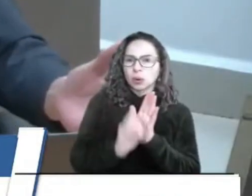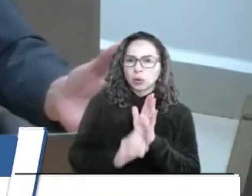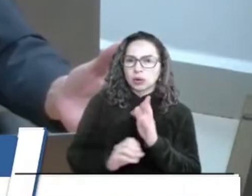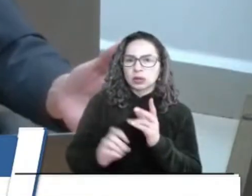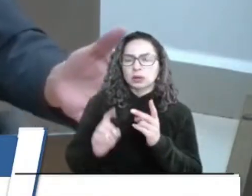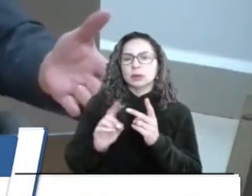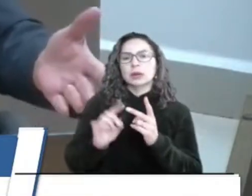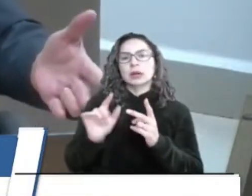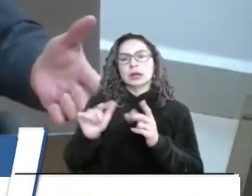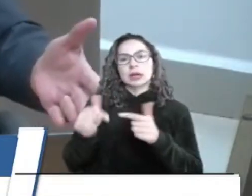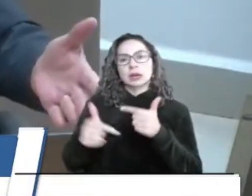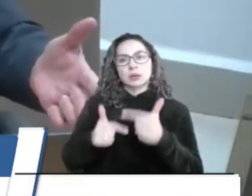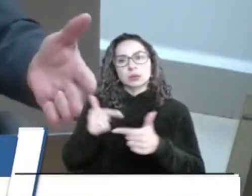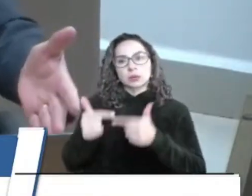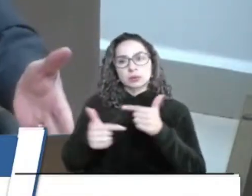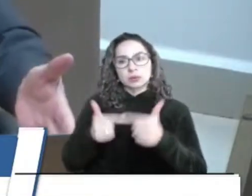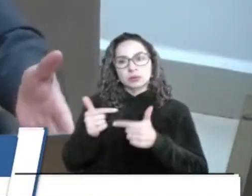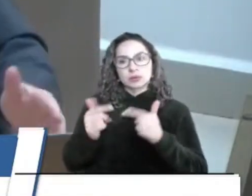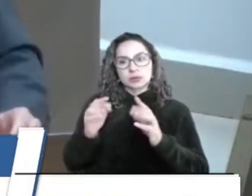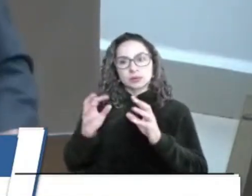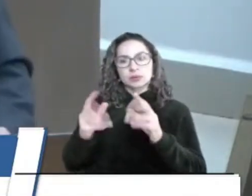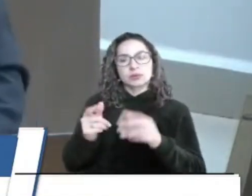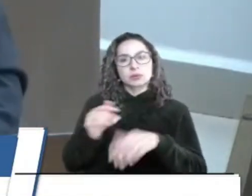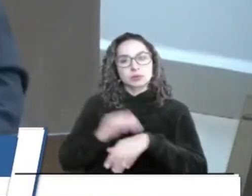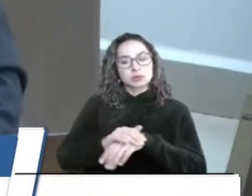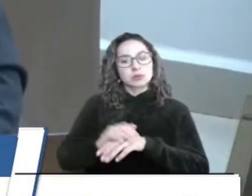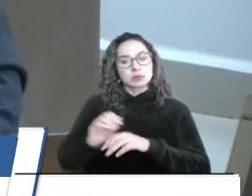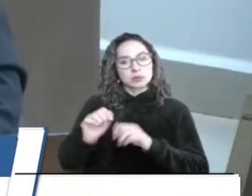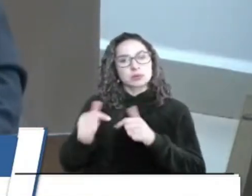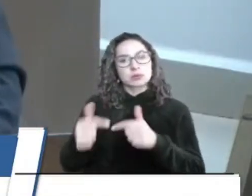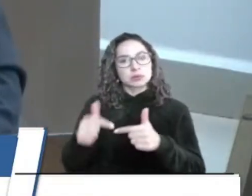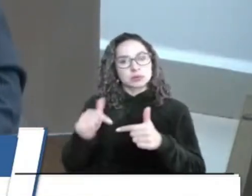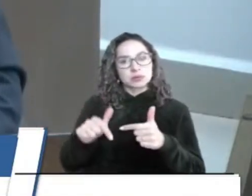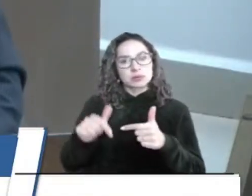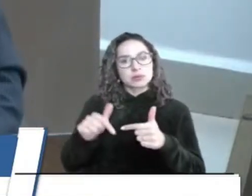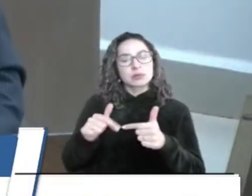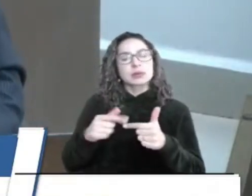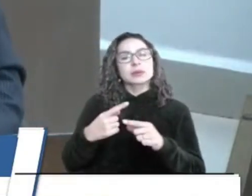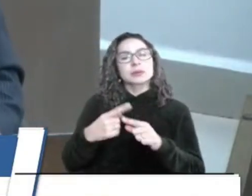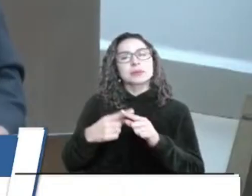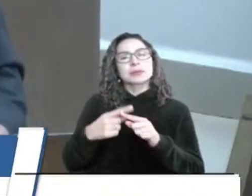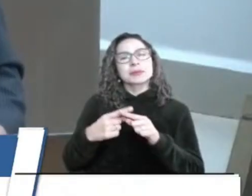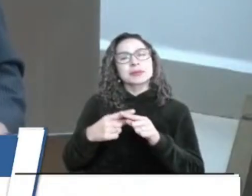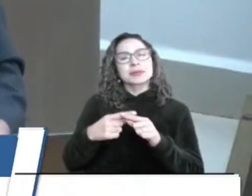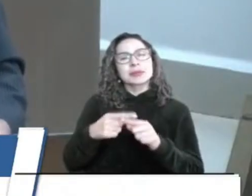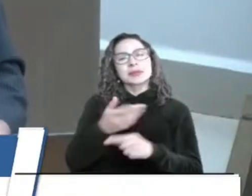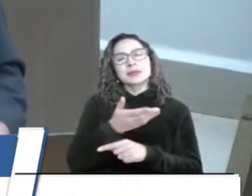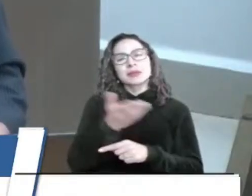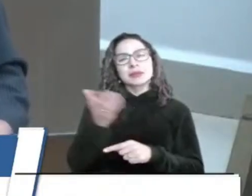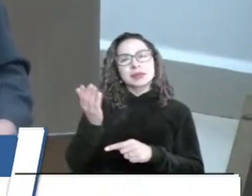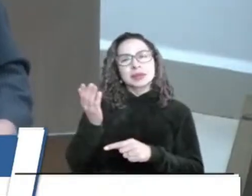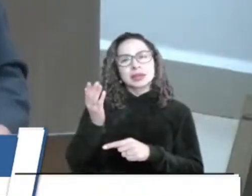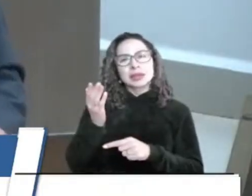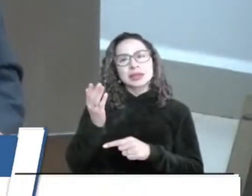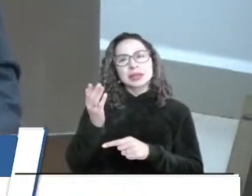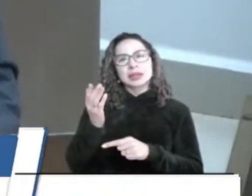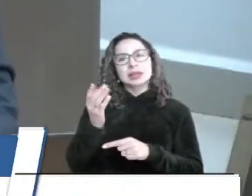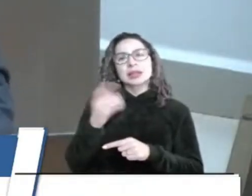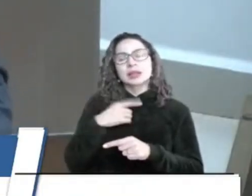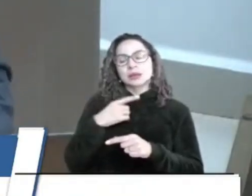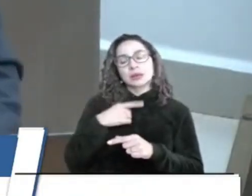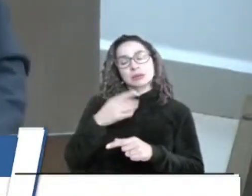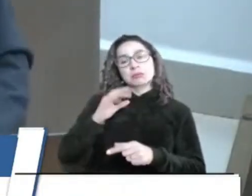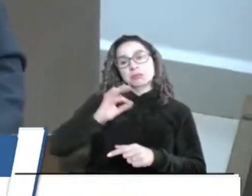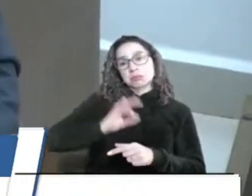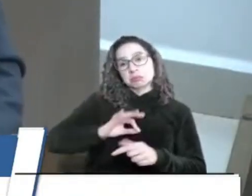os servidores fazem parte, afinal de contas, vocês estão na folha de pagamento